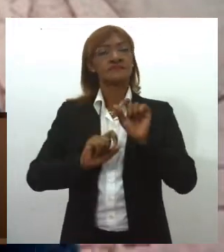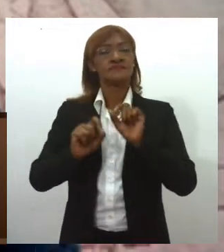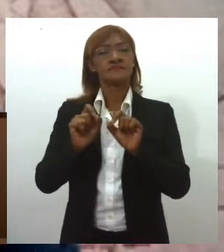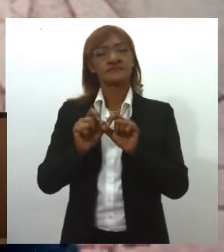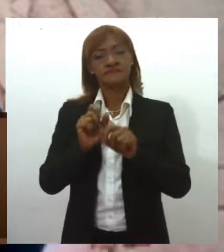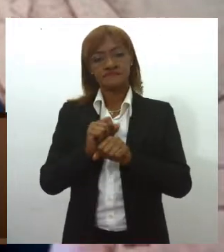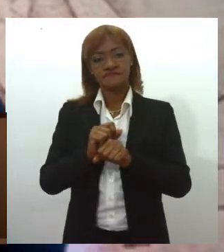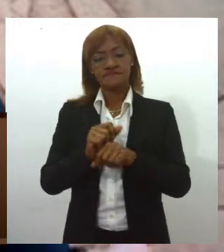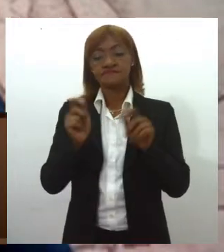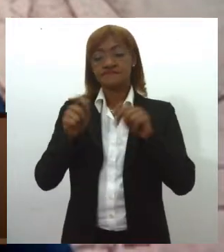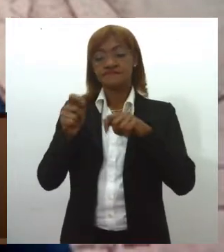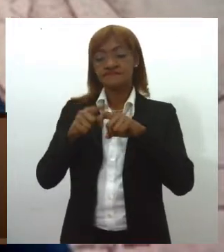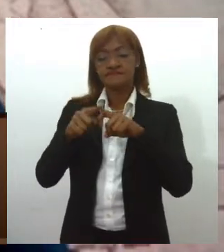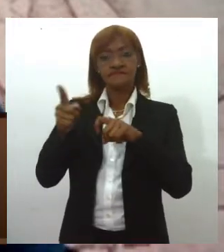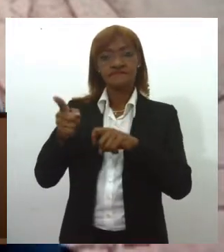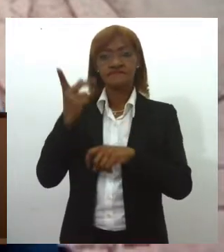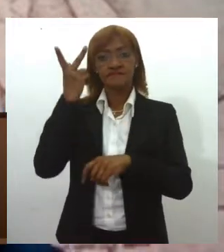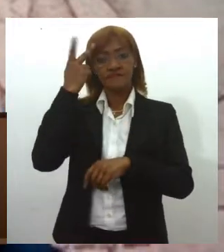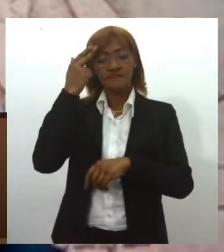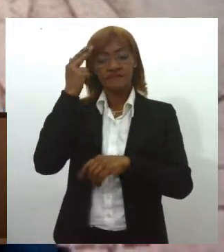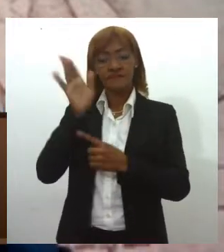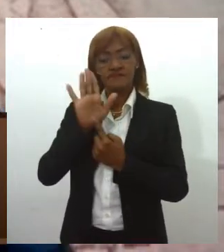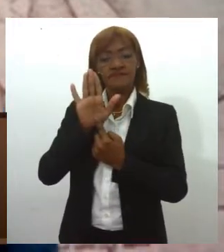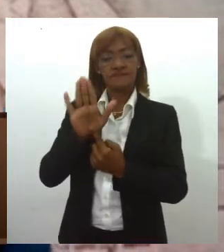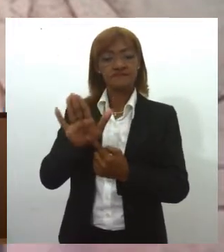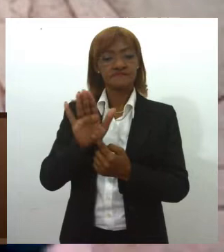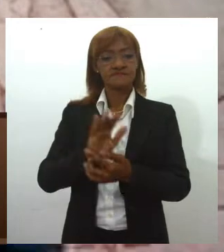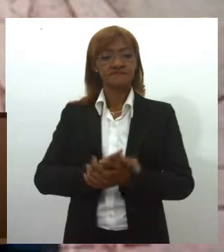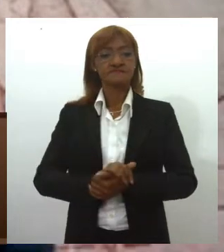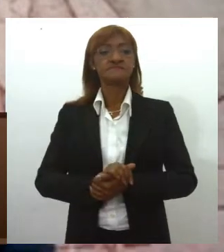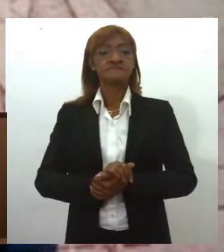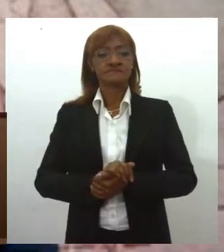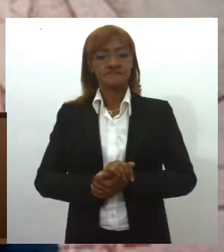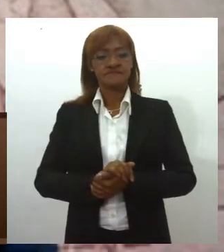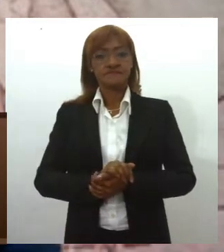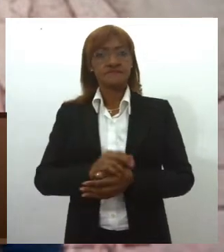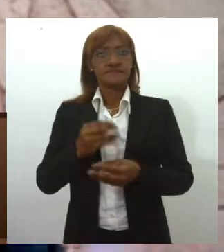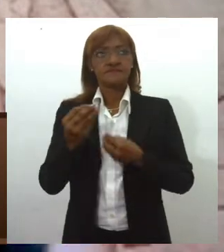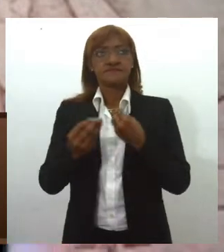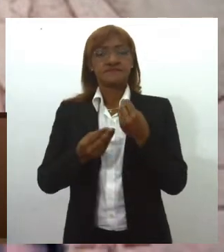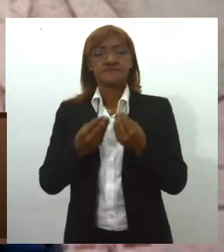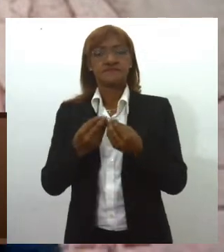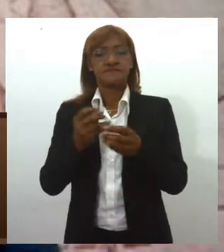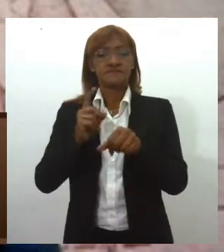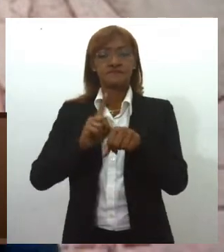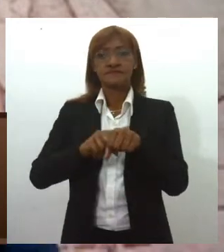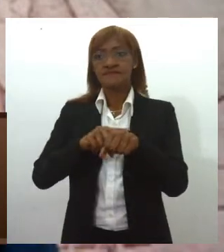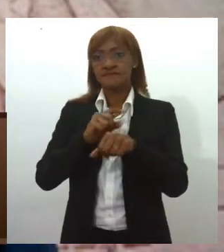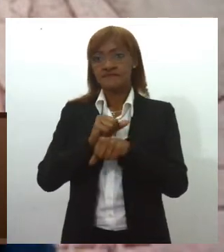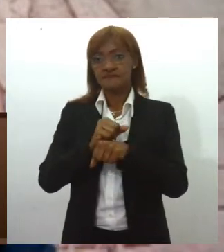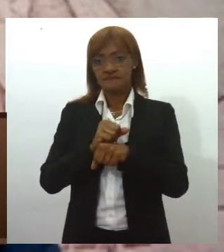seu urologista mostrar aquilo num momento inicial.